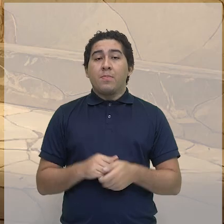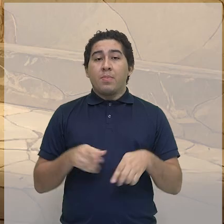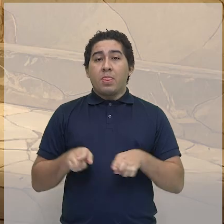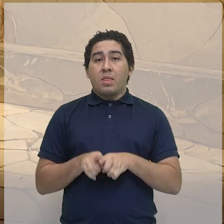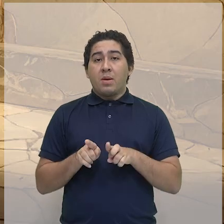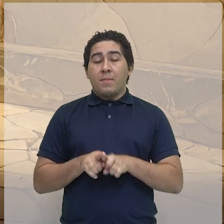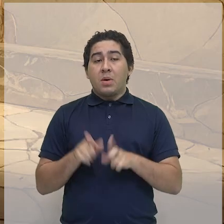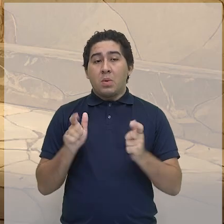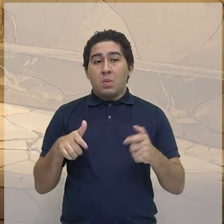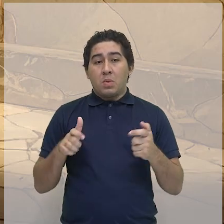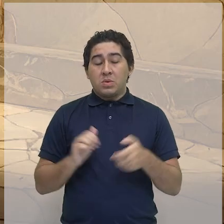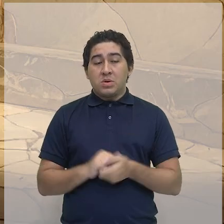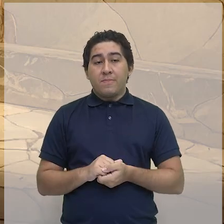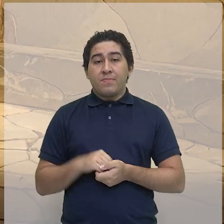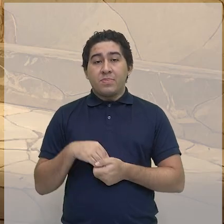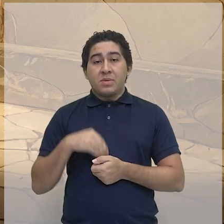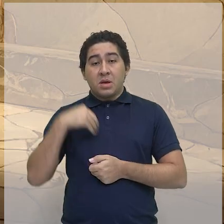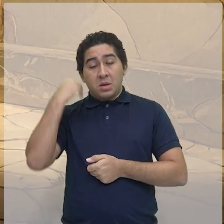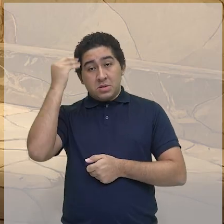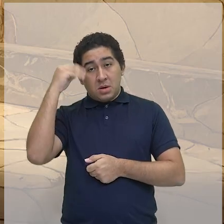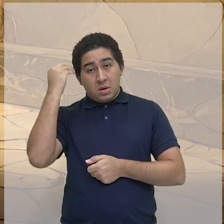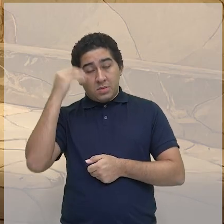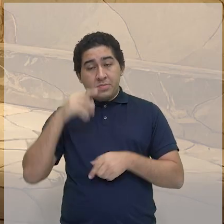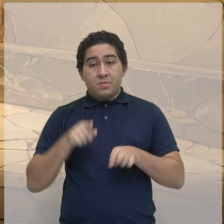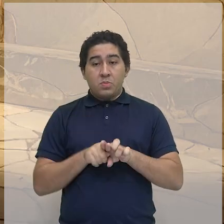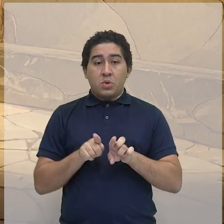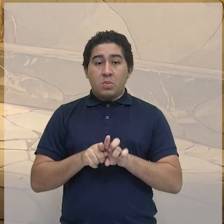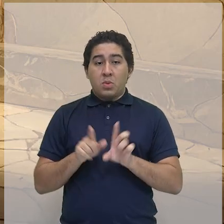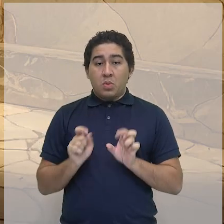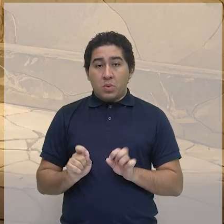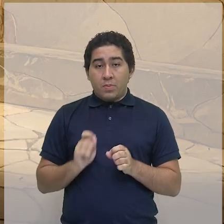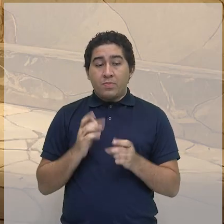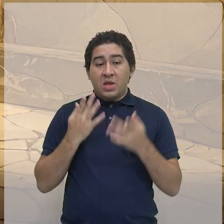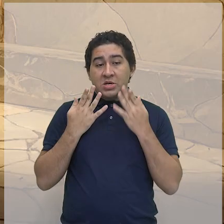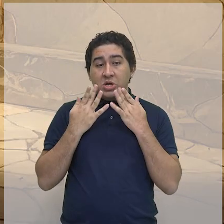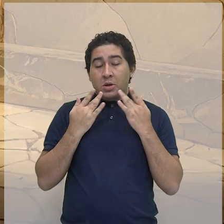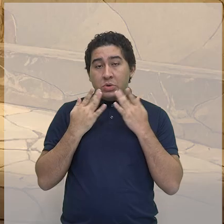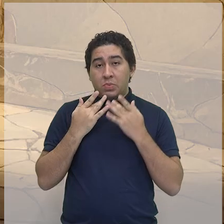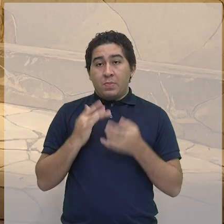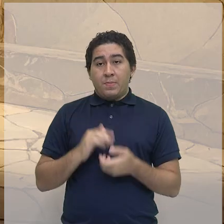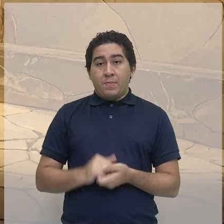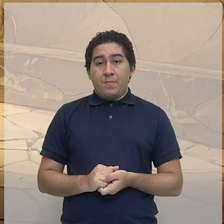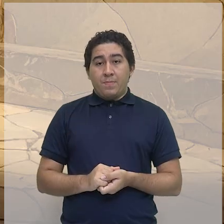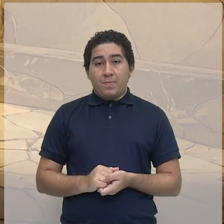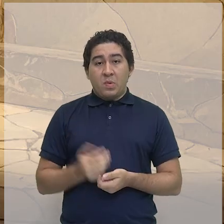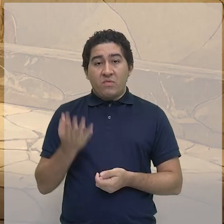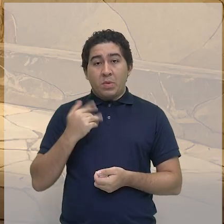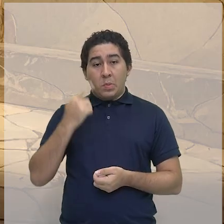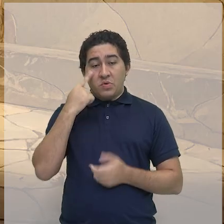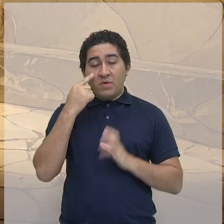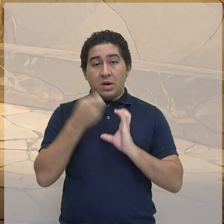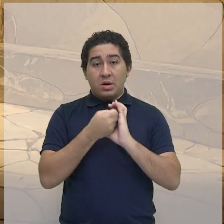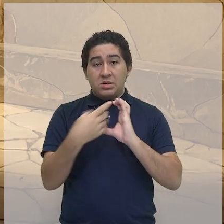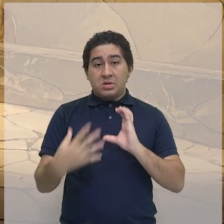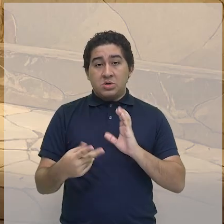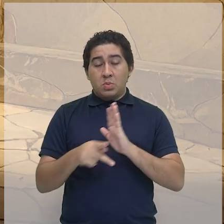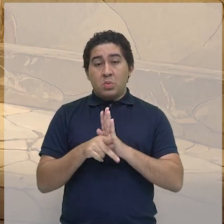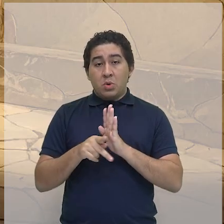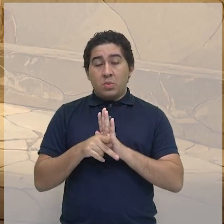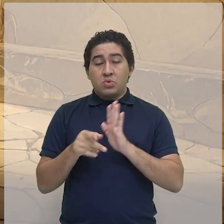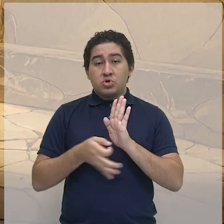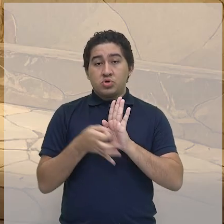em ensaios e também, por último, em peças teatrais. Vamos ver as características do